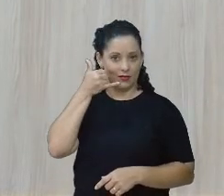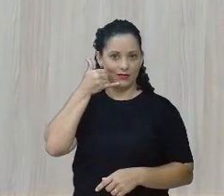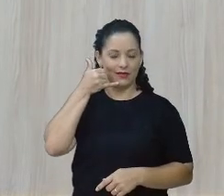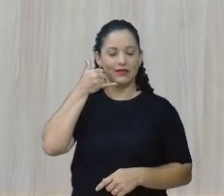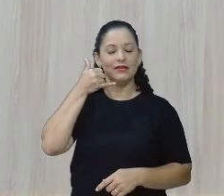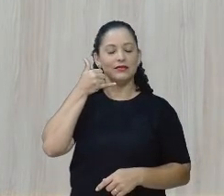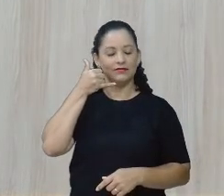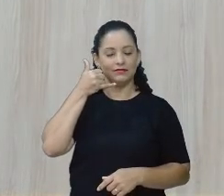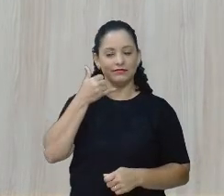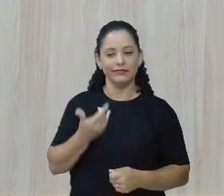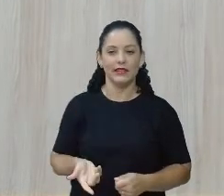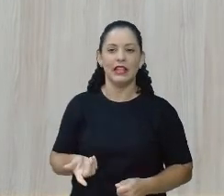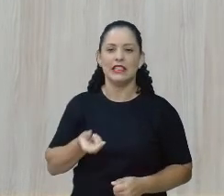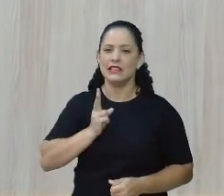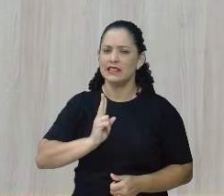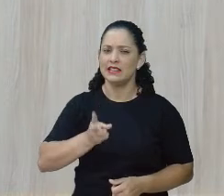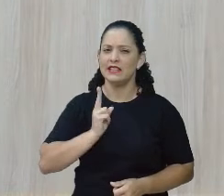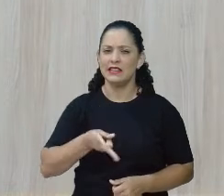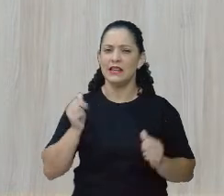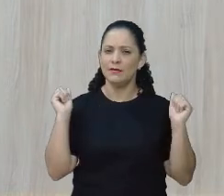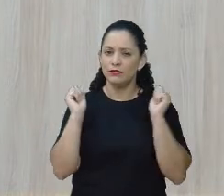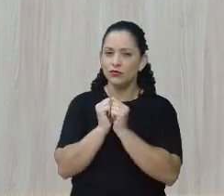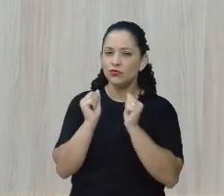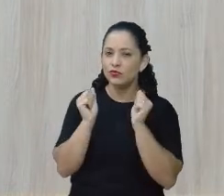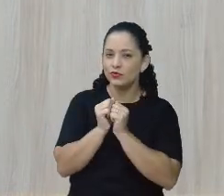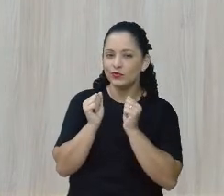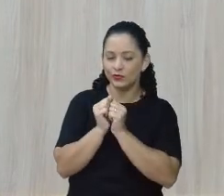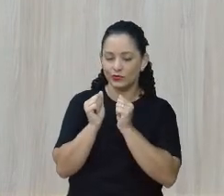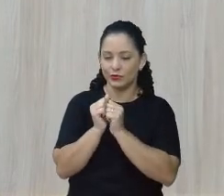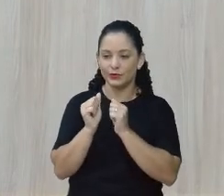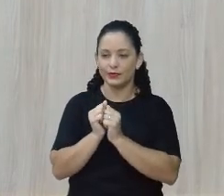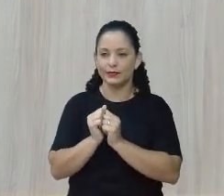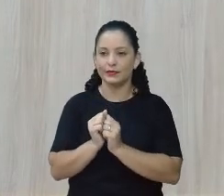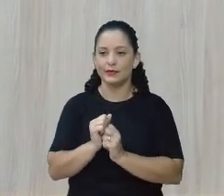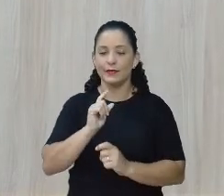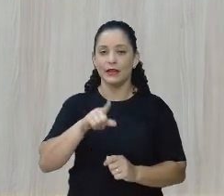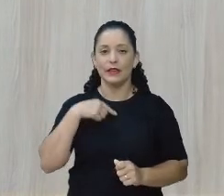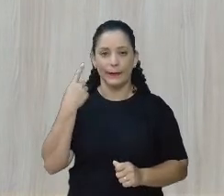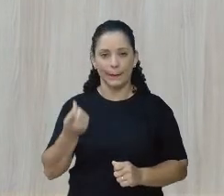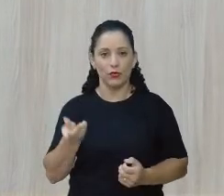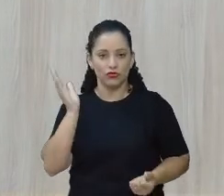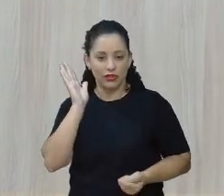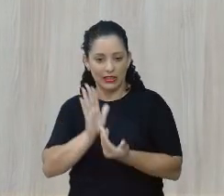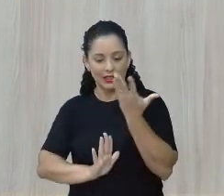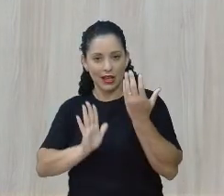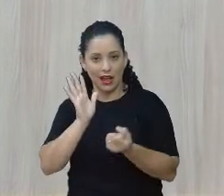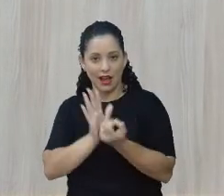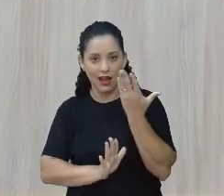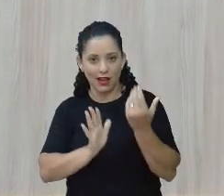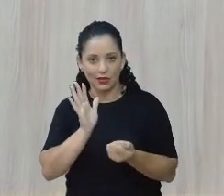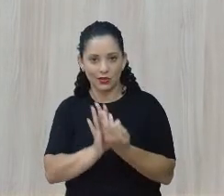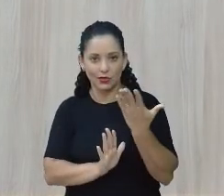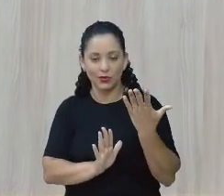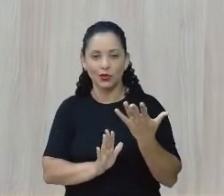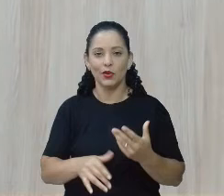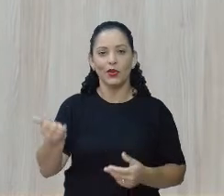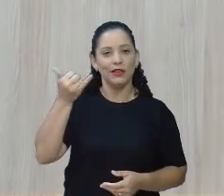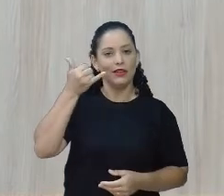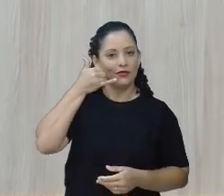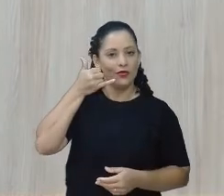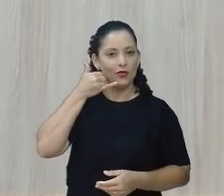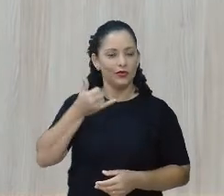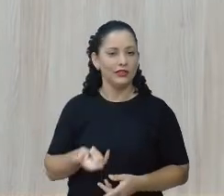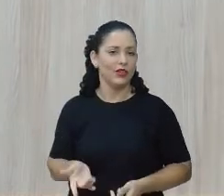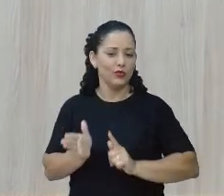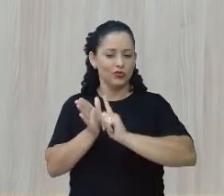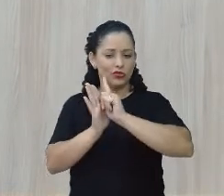desse aparelho que a gente anda o tempo todo com ele. Então, depois que o telefone surgiu, os meios, os gêneros